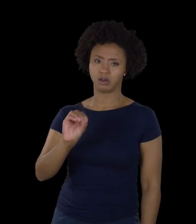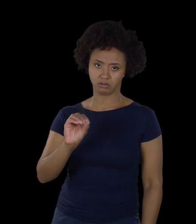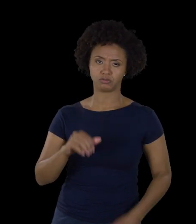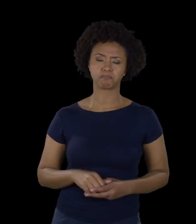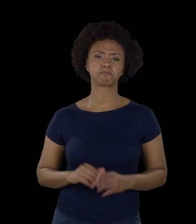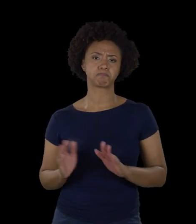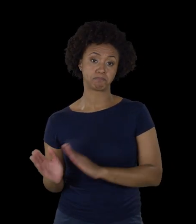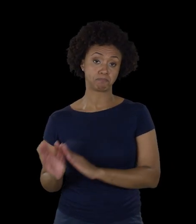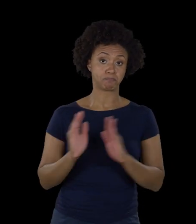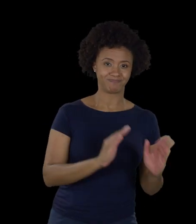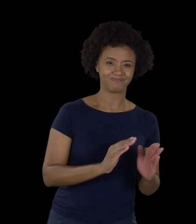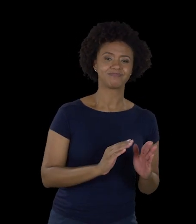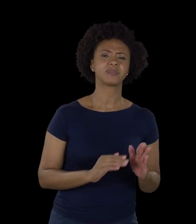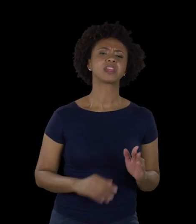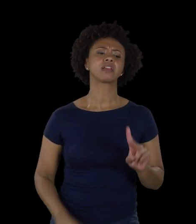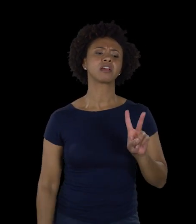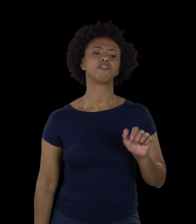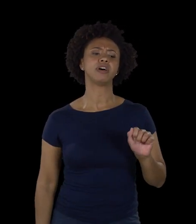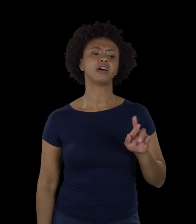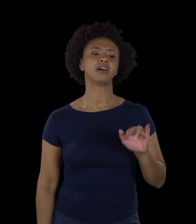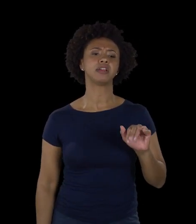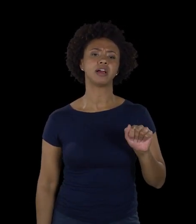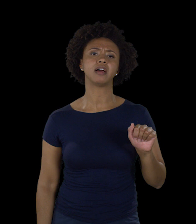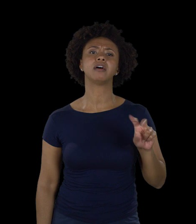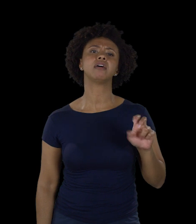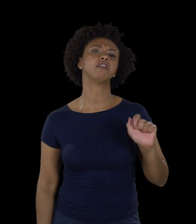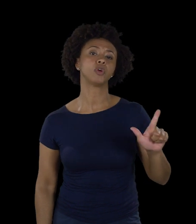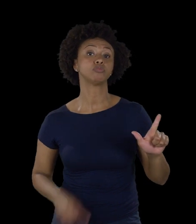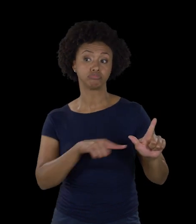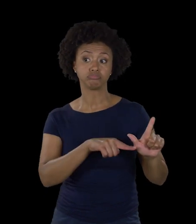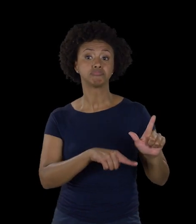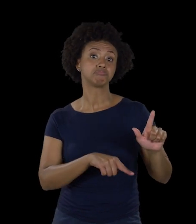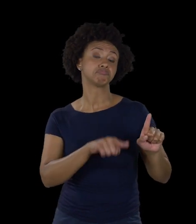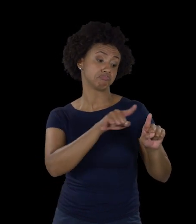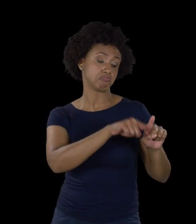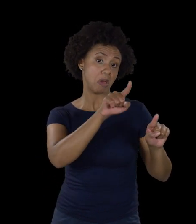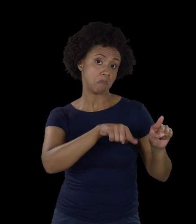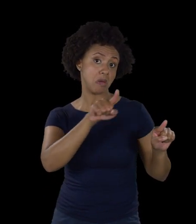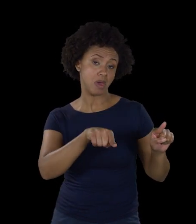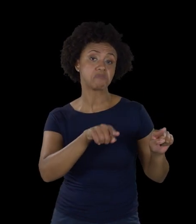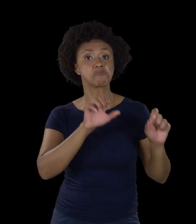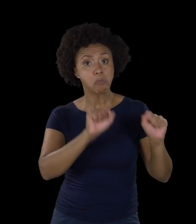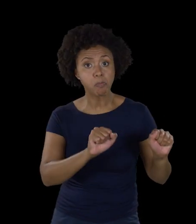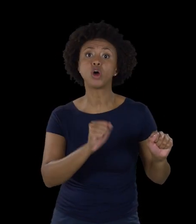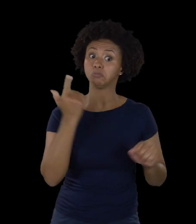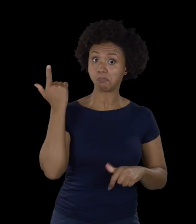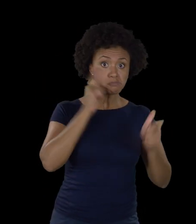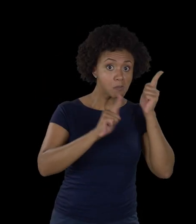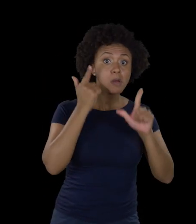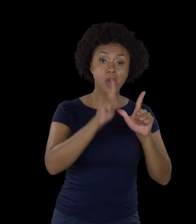chamados investimentos de renda variável, eles têm maiores chances de você trazer maiores ganhos,